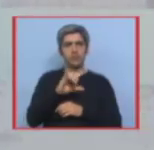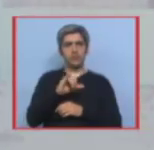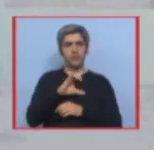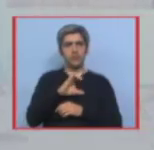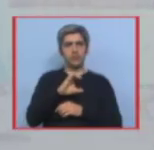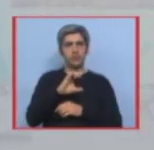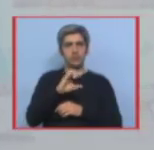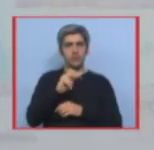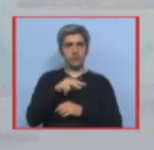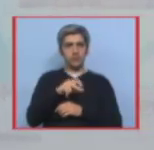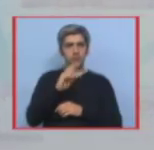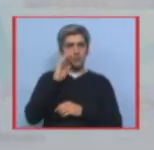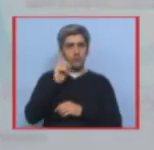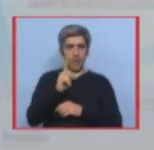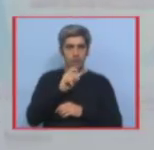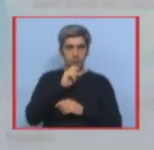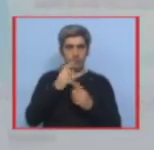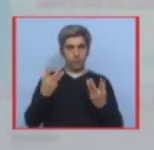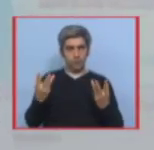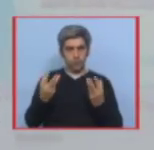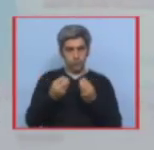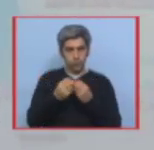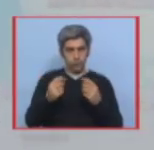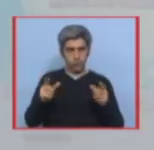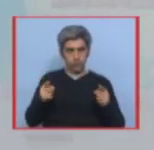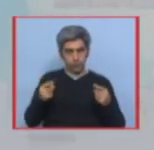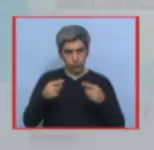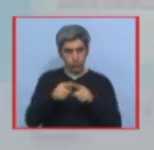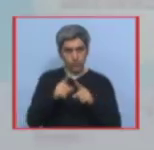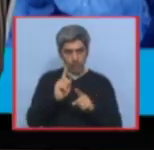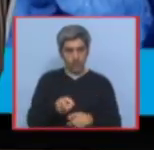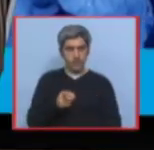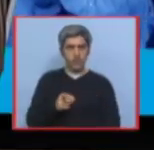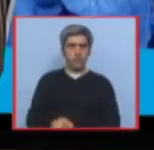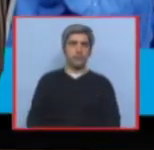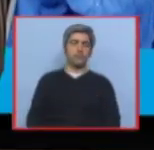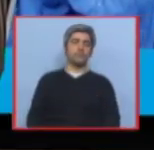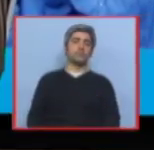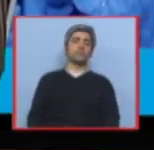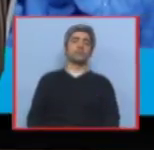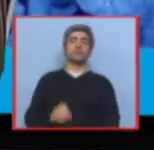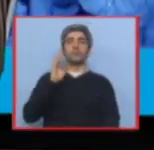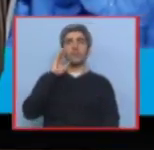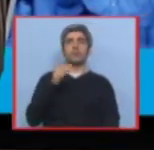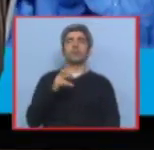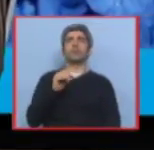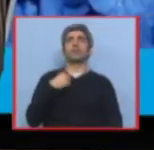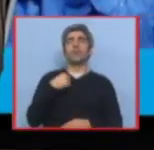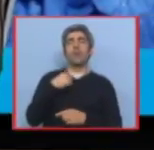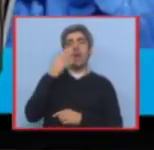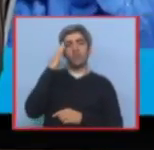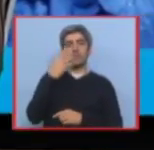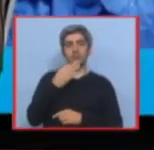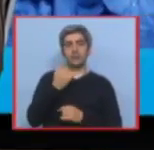do franciscanismo pode caminhar por aí? Ou deverá caminhar por aí? Sabe, Paulo, eu creio que